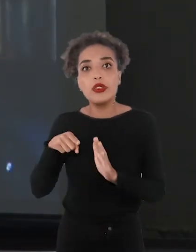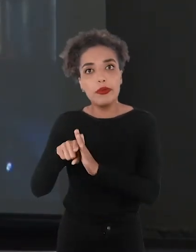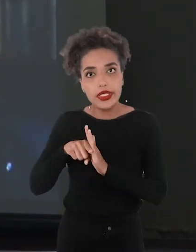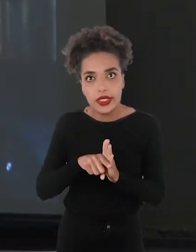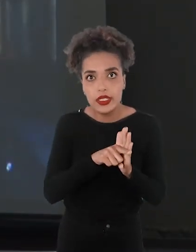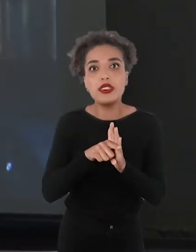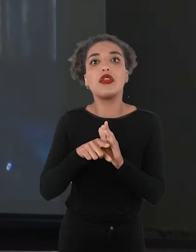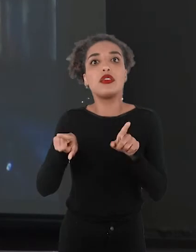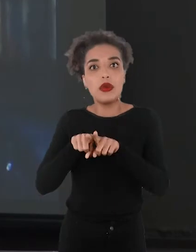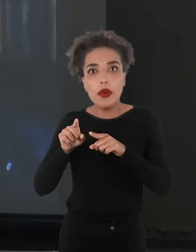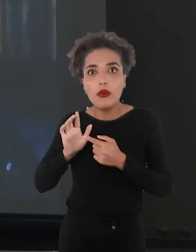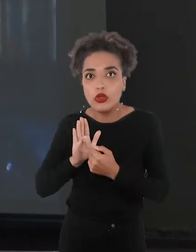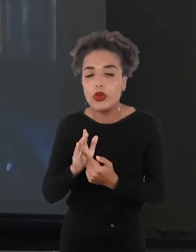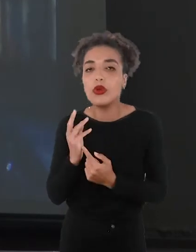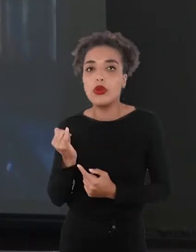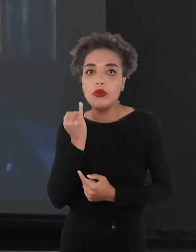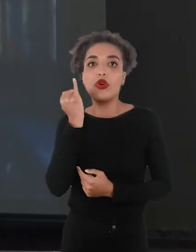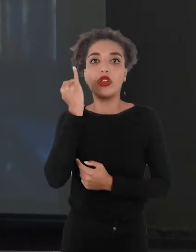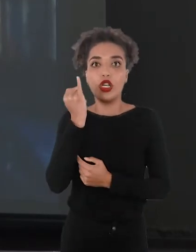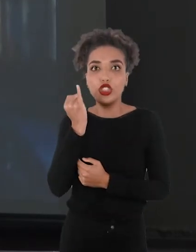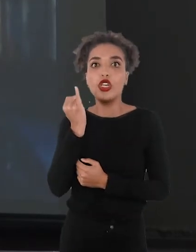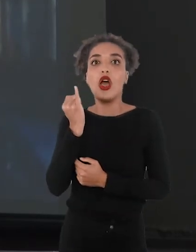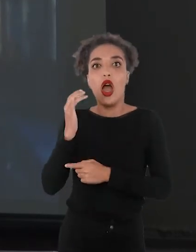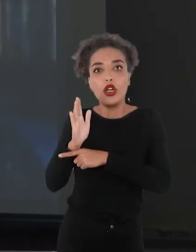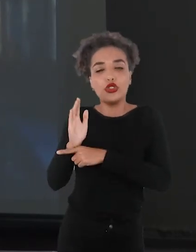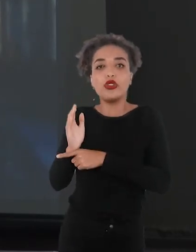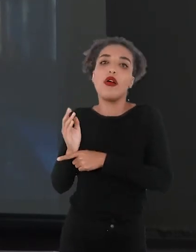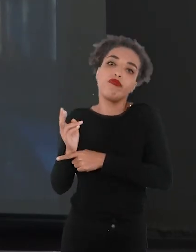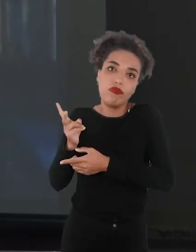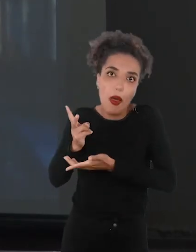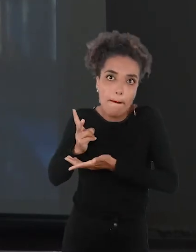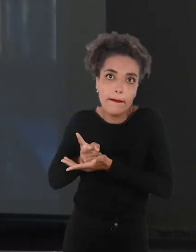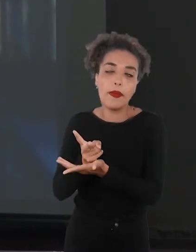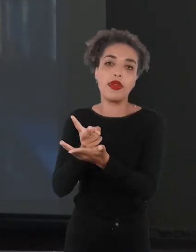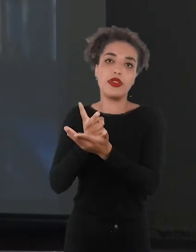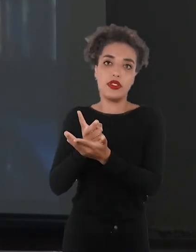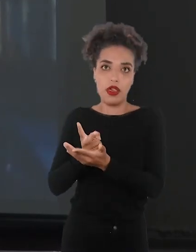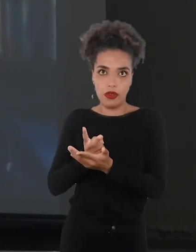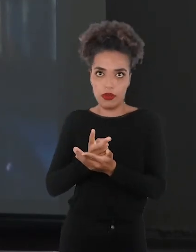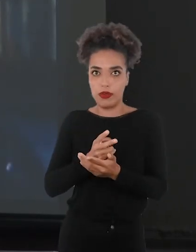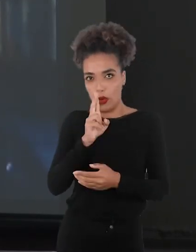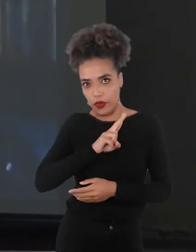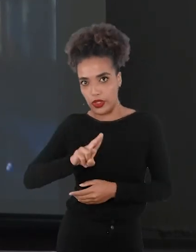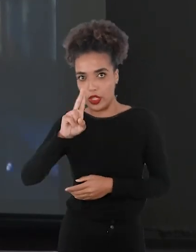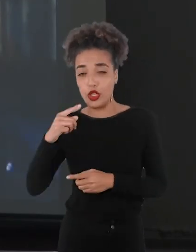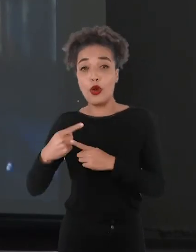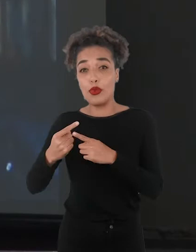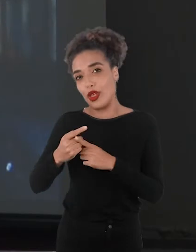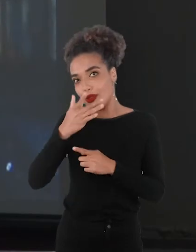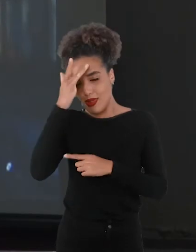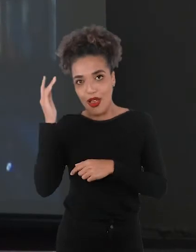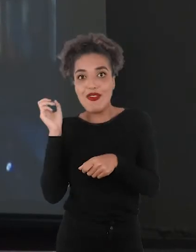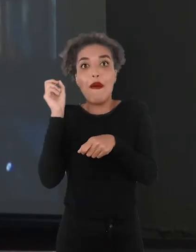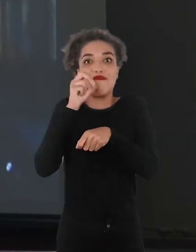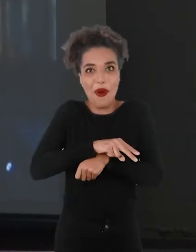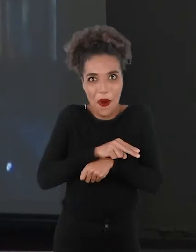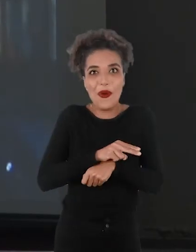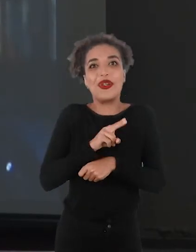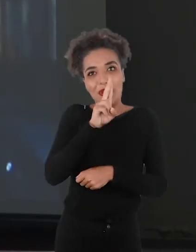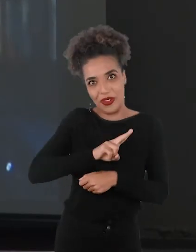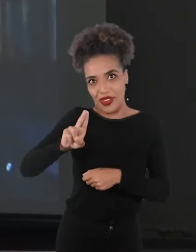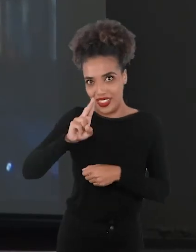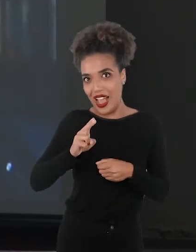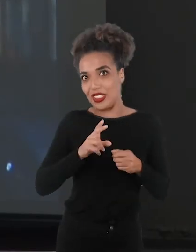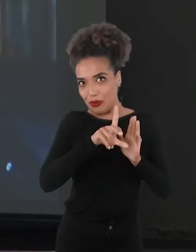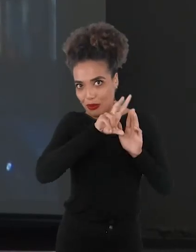ações de permanência para os estudantes cotistas. Uma vez que eles têm acesso à universidade, e a política de cotas